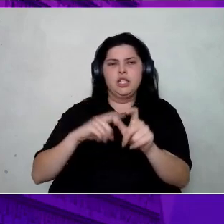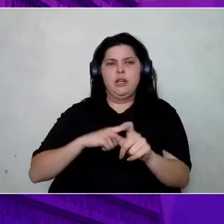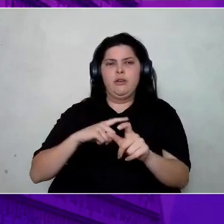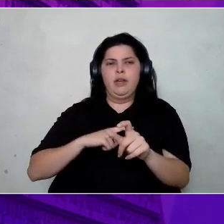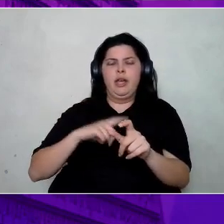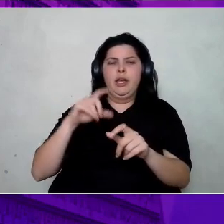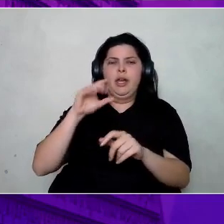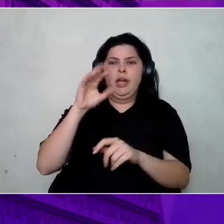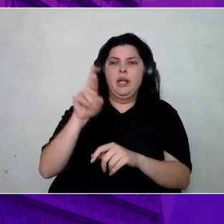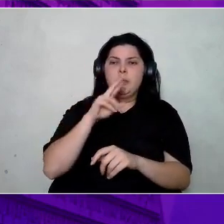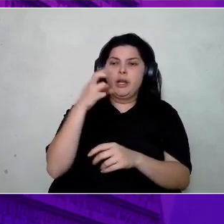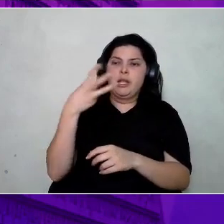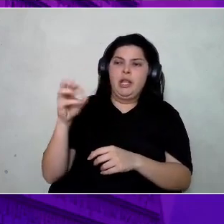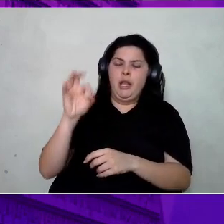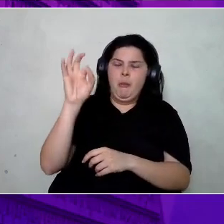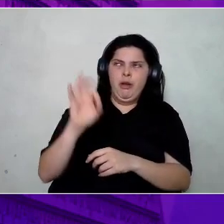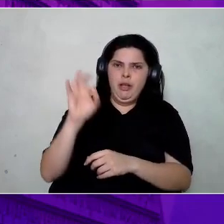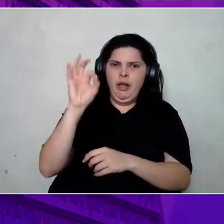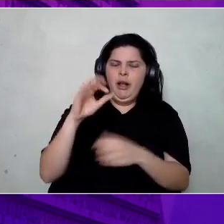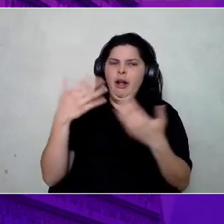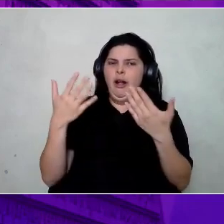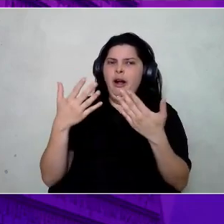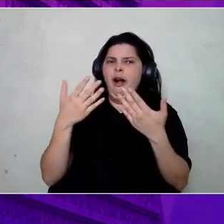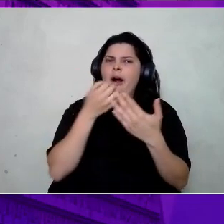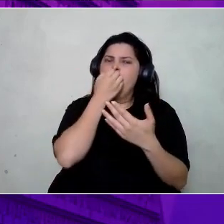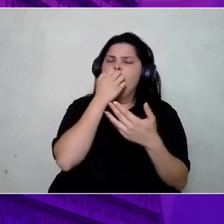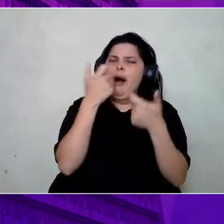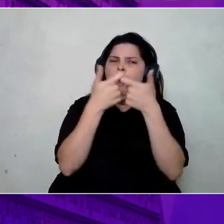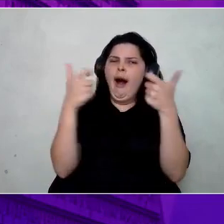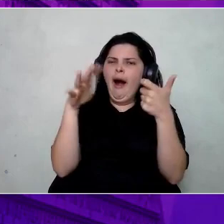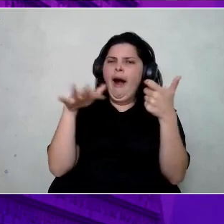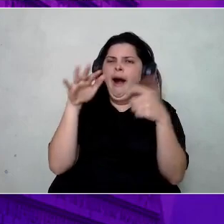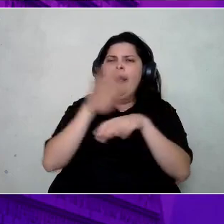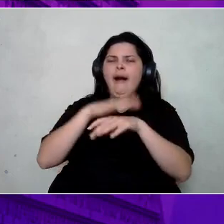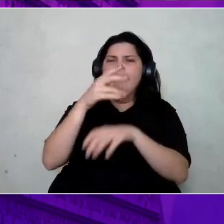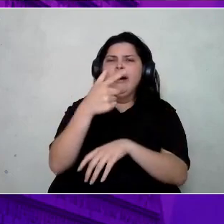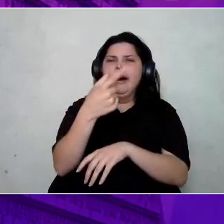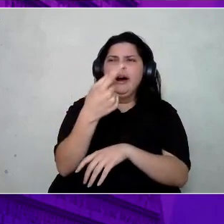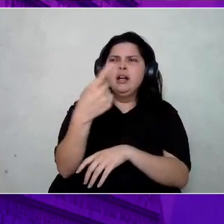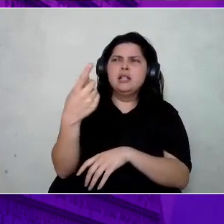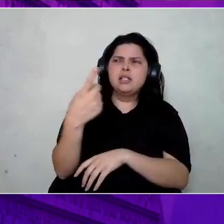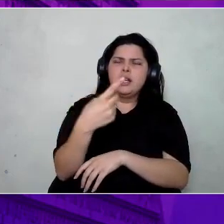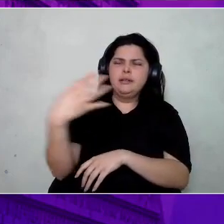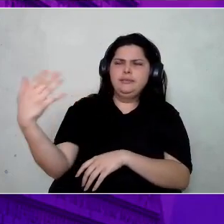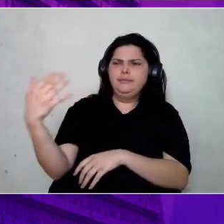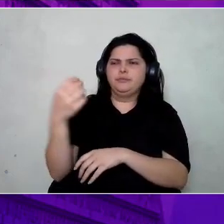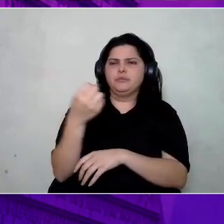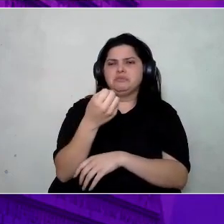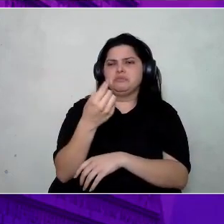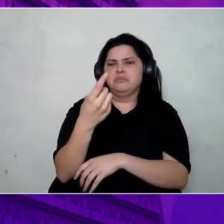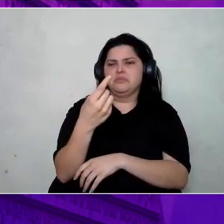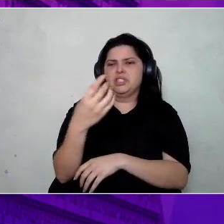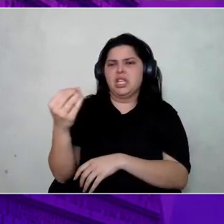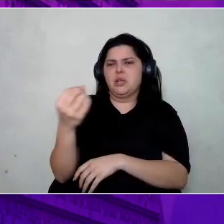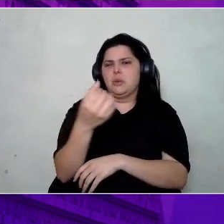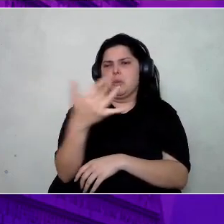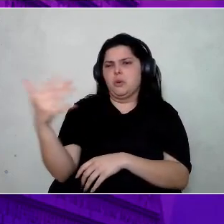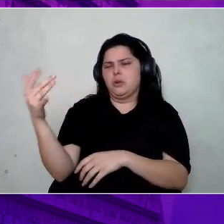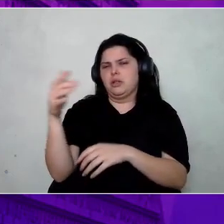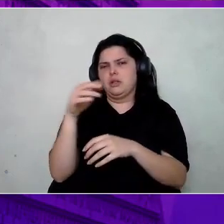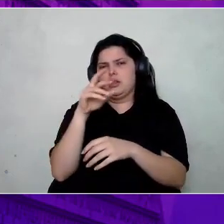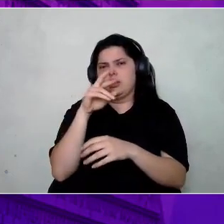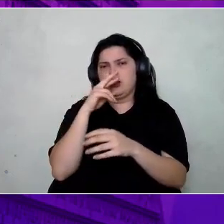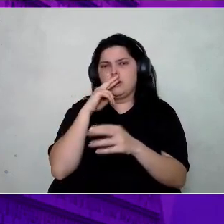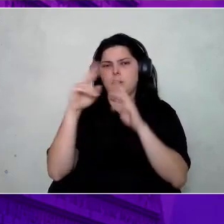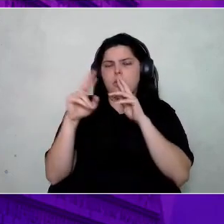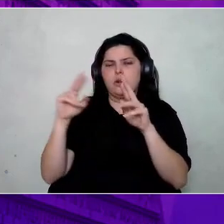30%, então que já me deu uma boa amplitude, tinha mais de 100 e poucas respostas. E aí eu consegui saber, né, as pessoas me